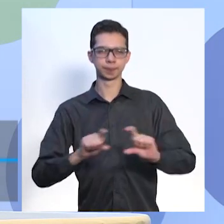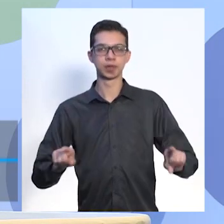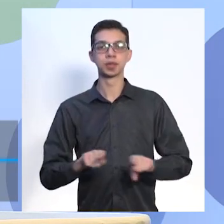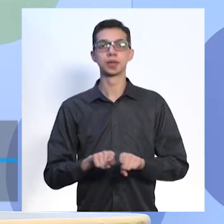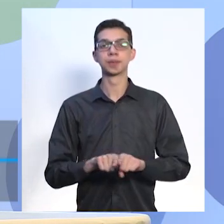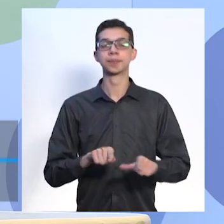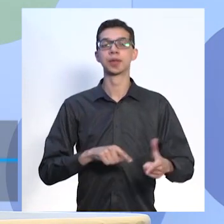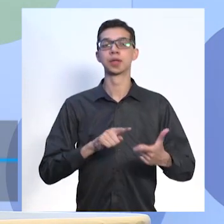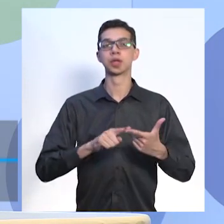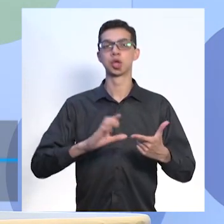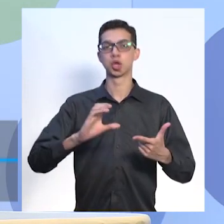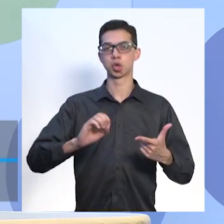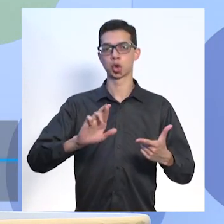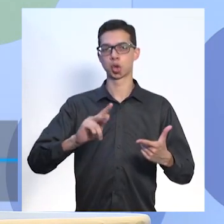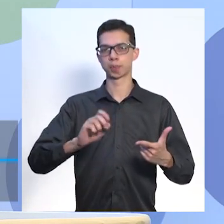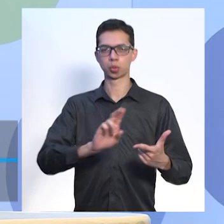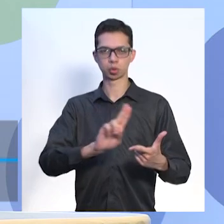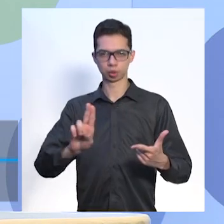das pessoas.